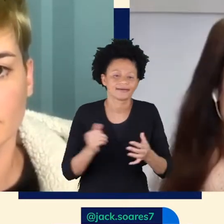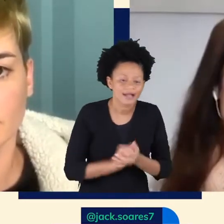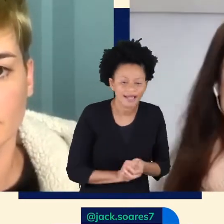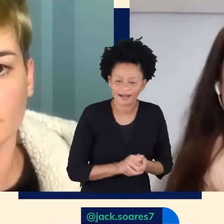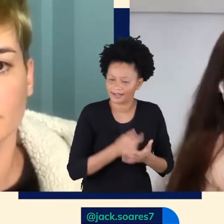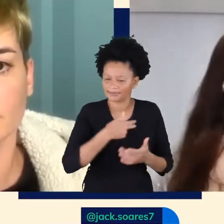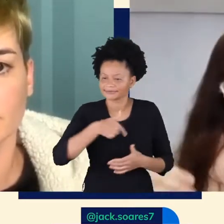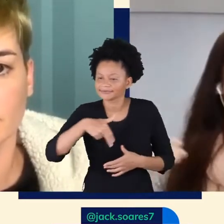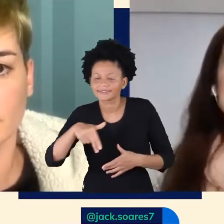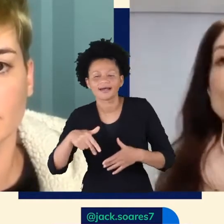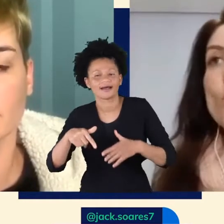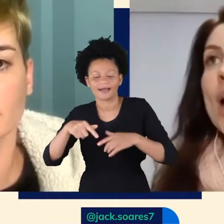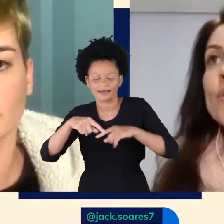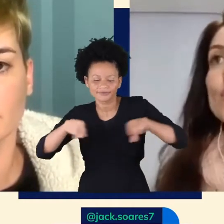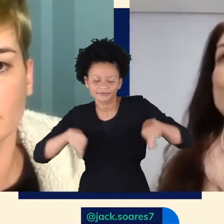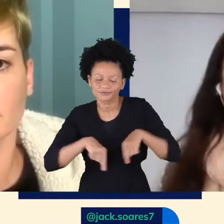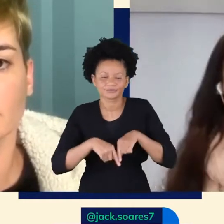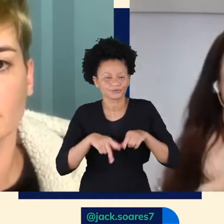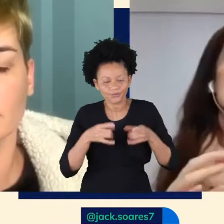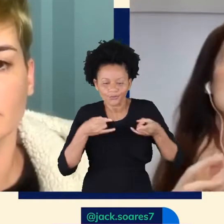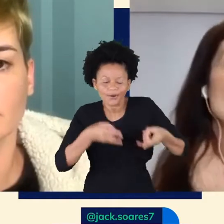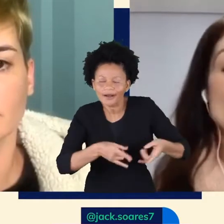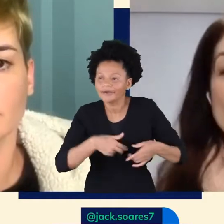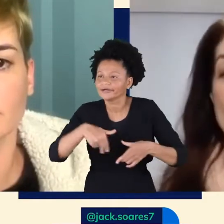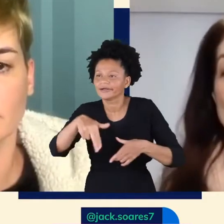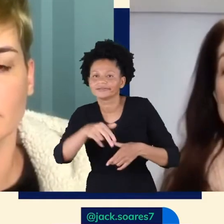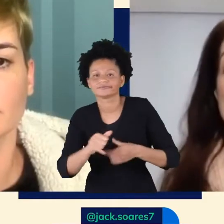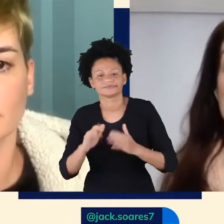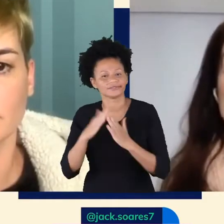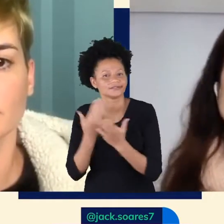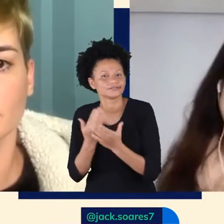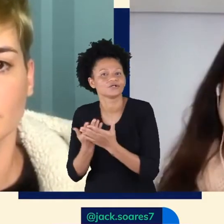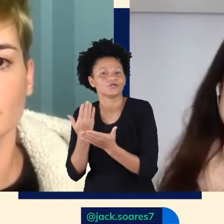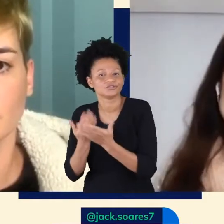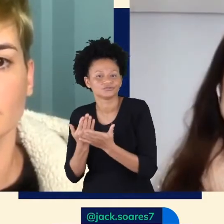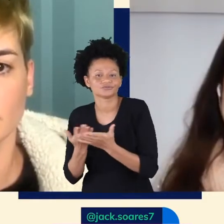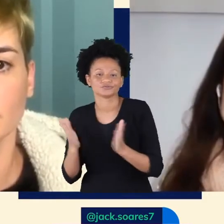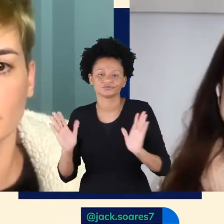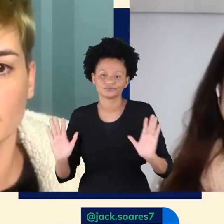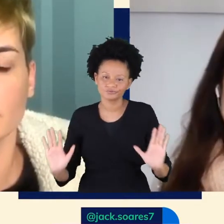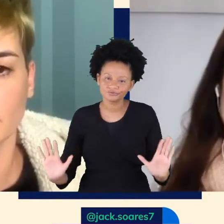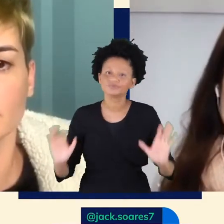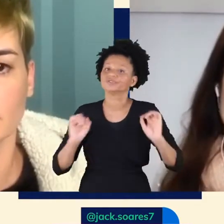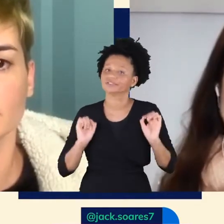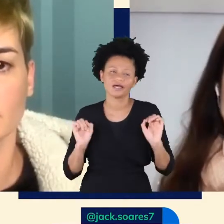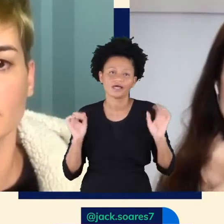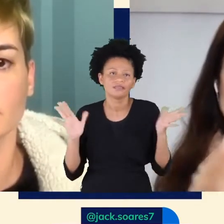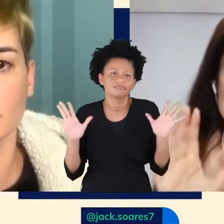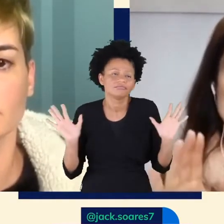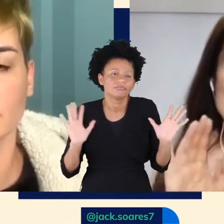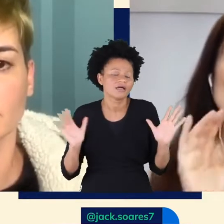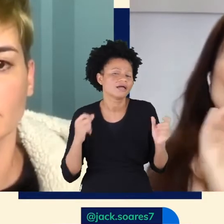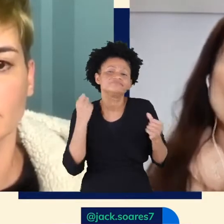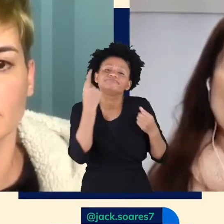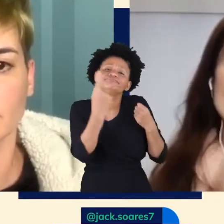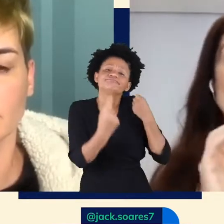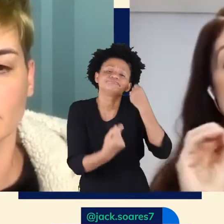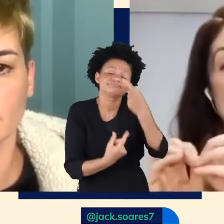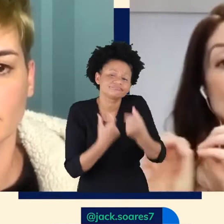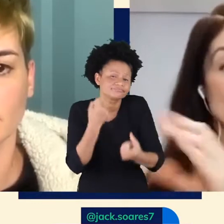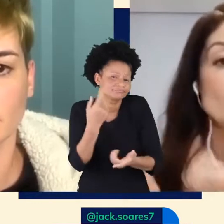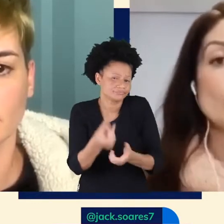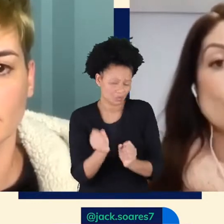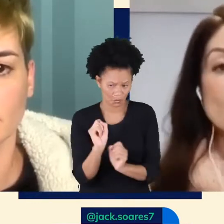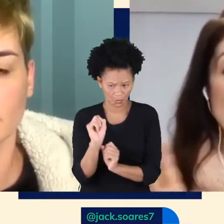de brincar, não deixa de sair do quarto, não deixa de fazer atividade na escola para ficar pegando no órgão genital. Tá? Isso nos mostra